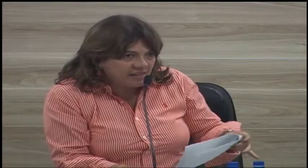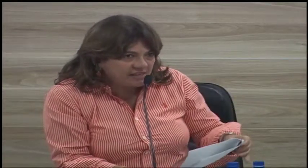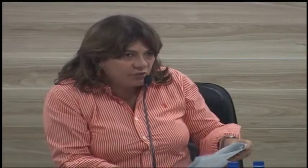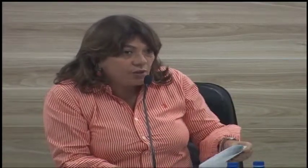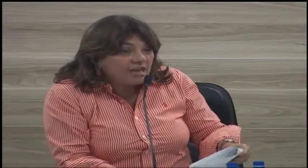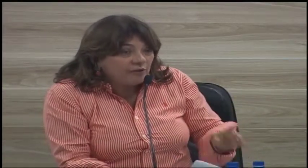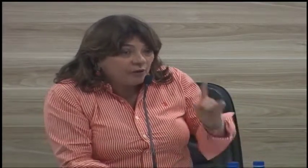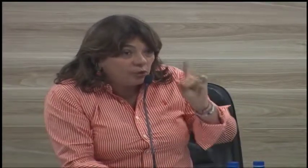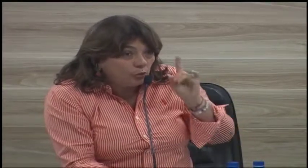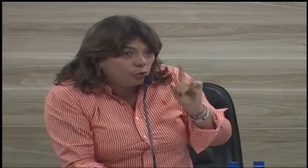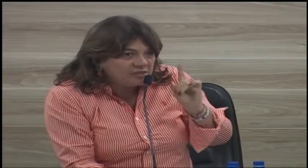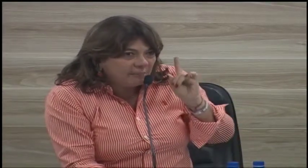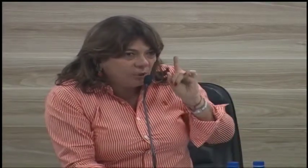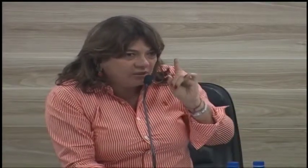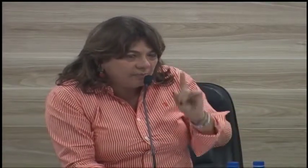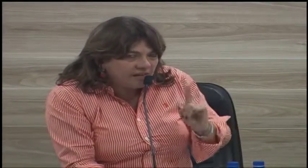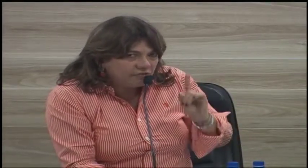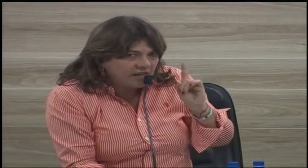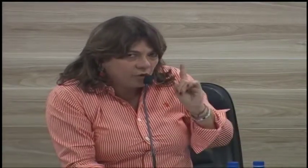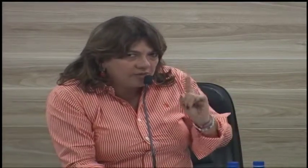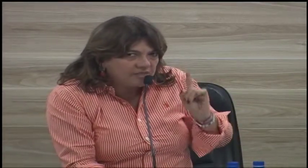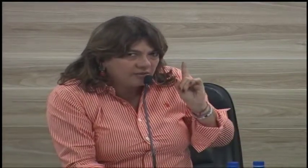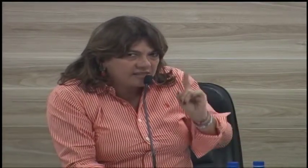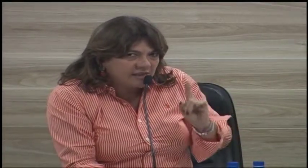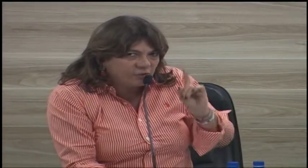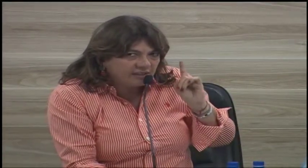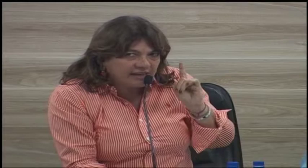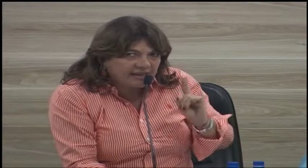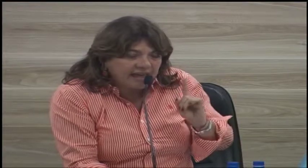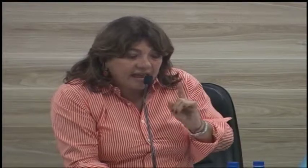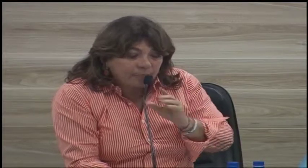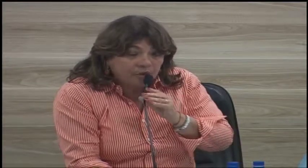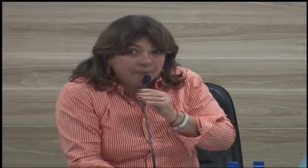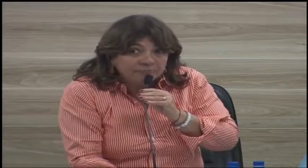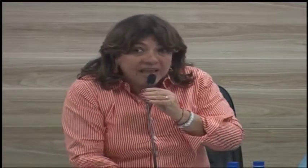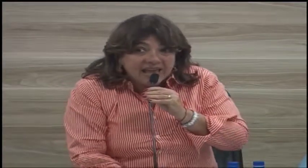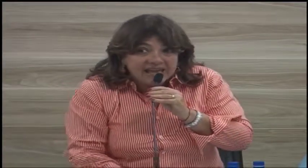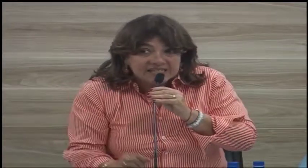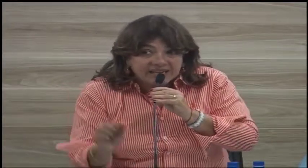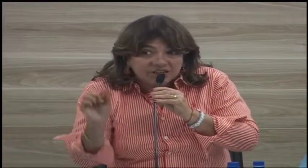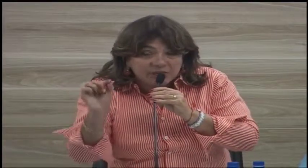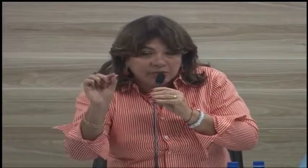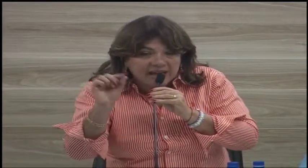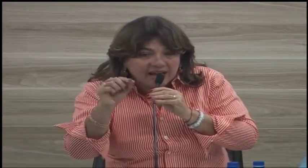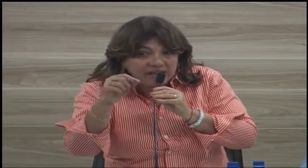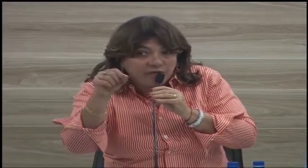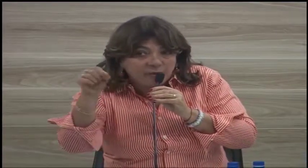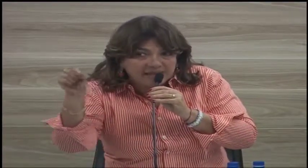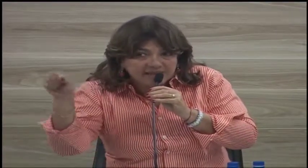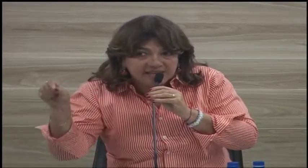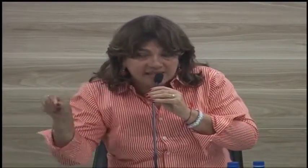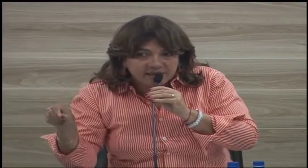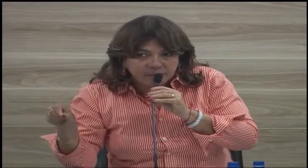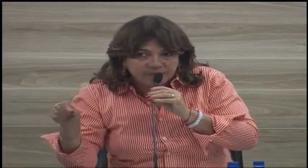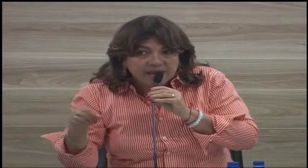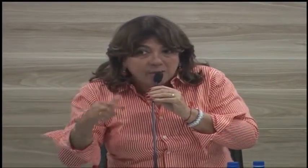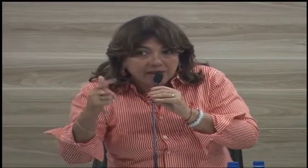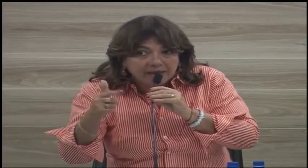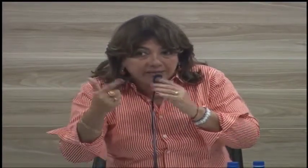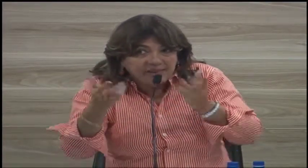exatamente isso, e foi um dos apontamentos da Comissão da Saúde daquela época, essa questão da informatização,